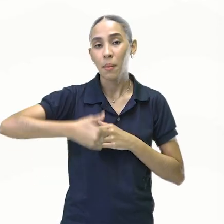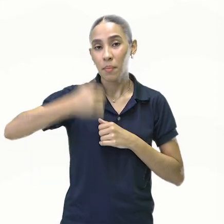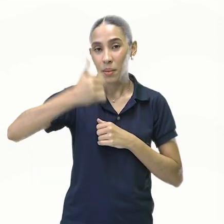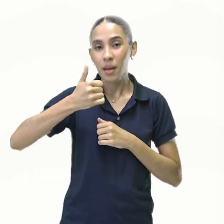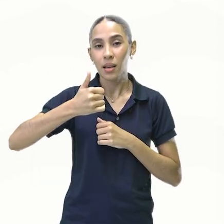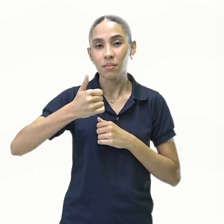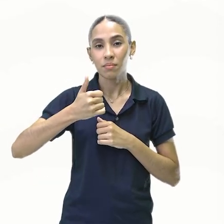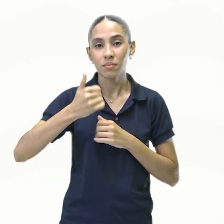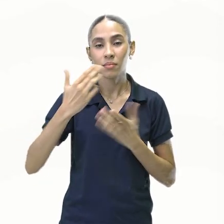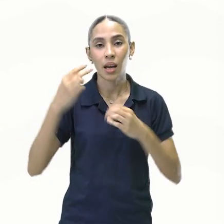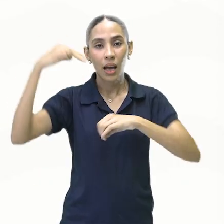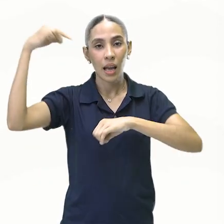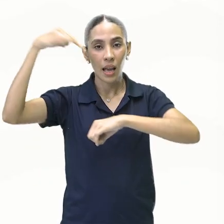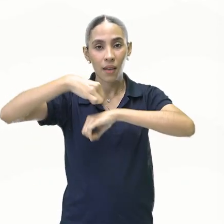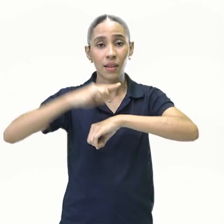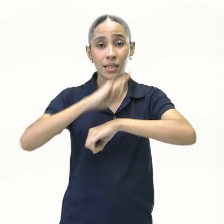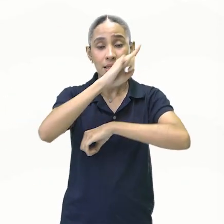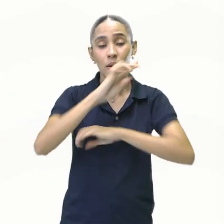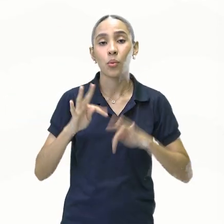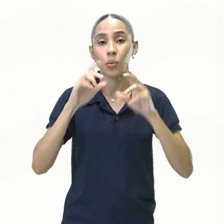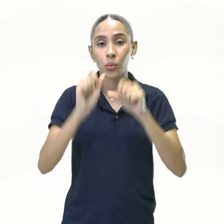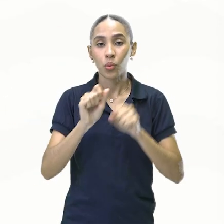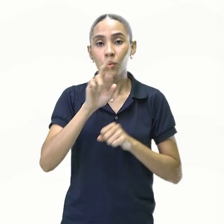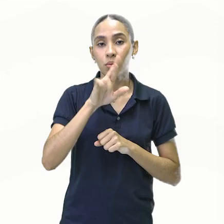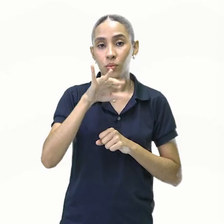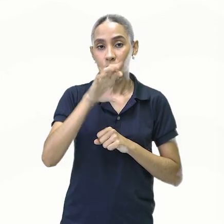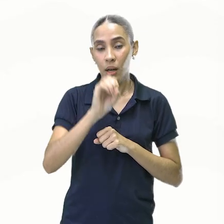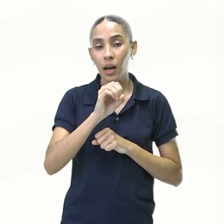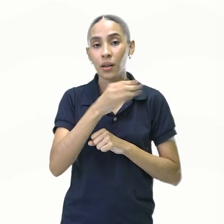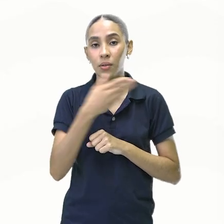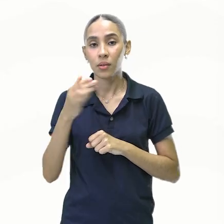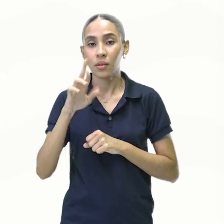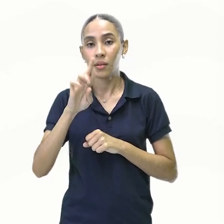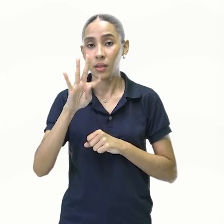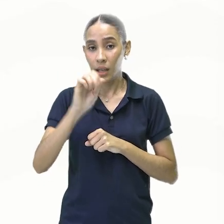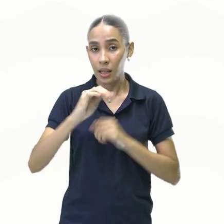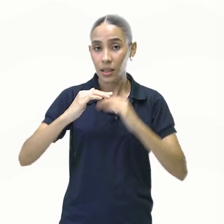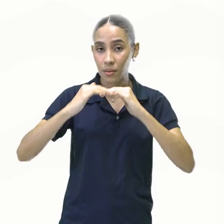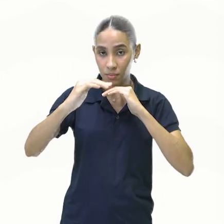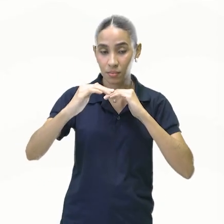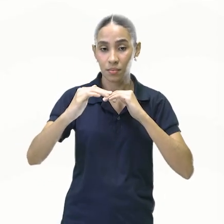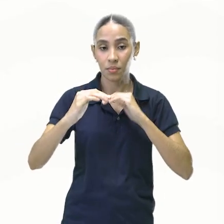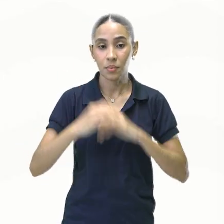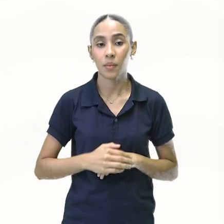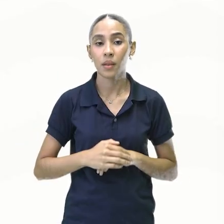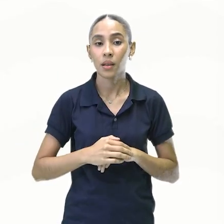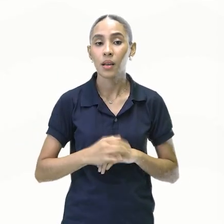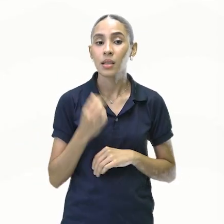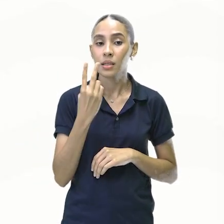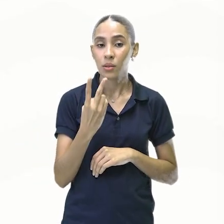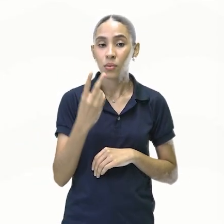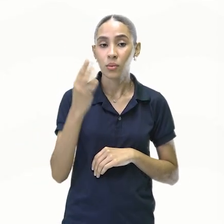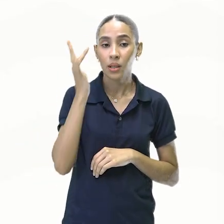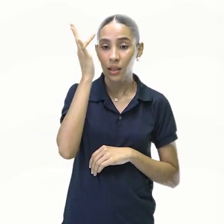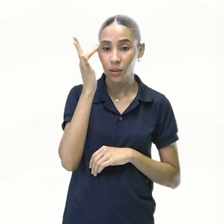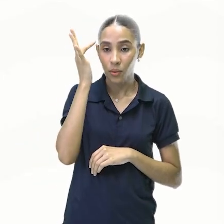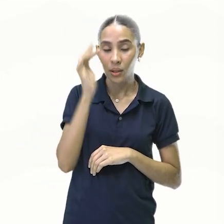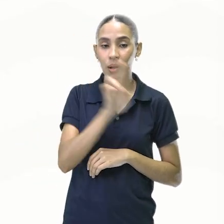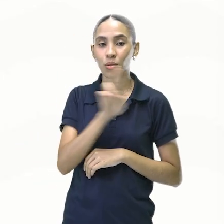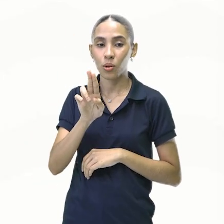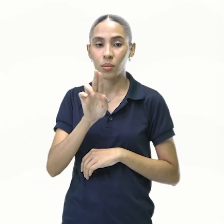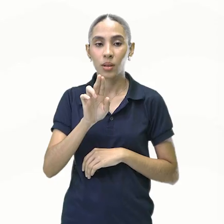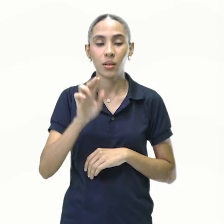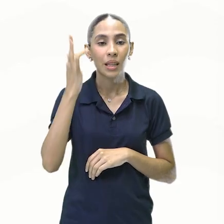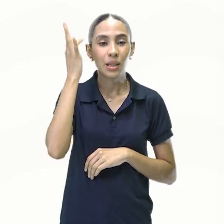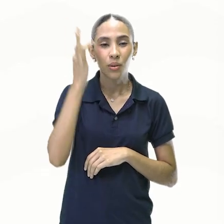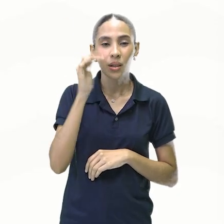reflexão. Todos os raios e a reta normal estarão no mesmo plano. E a segunda lei é a lei chamada de lei de